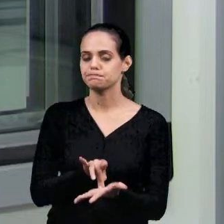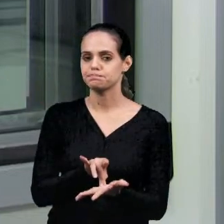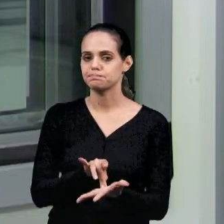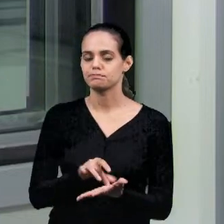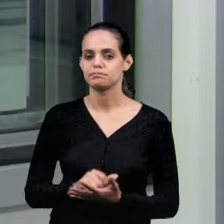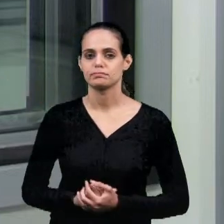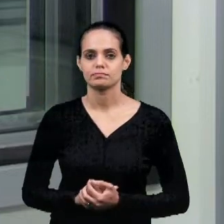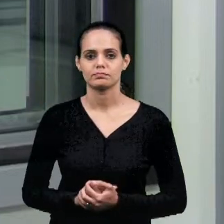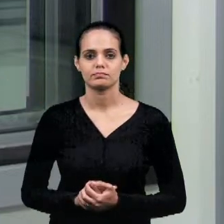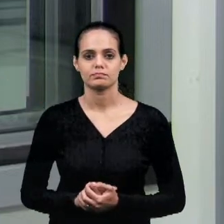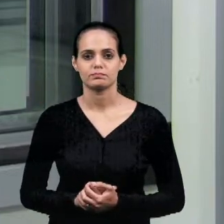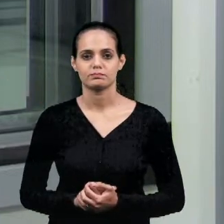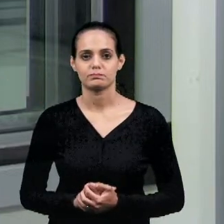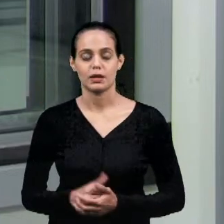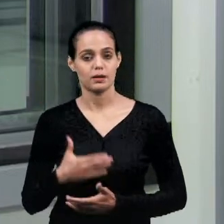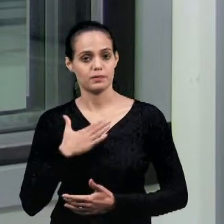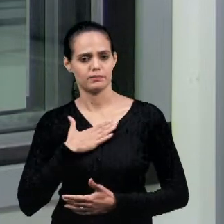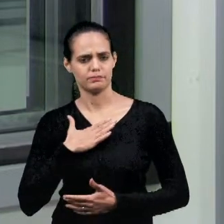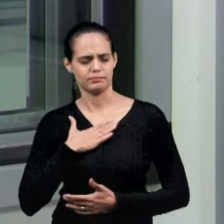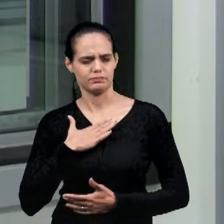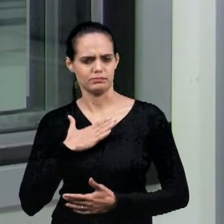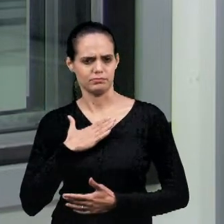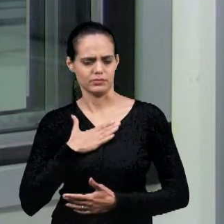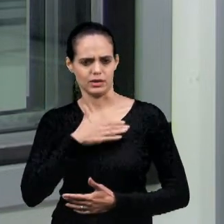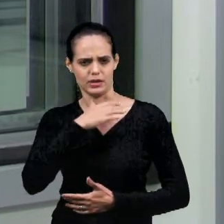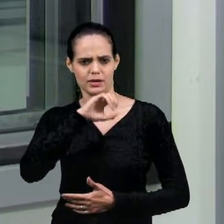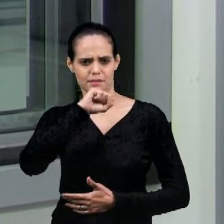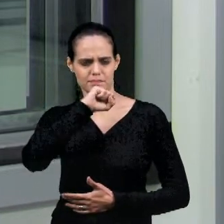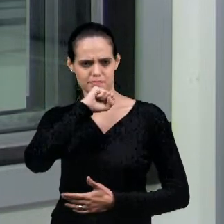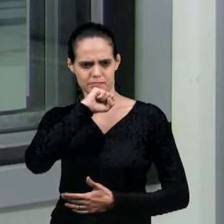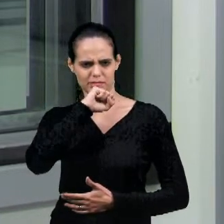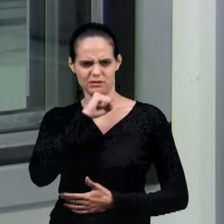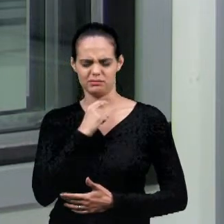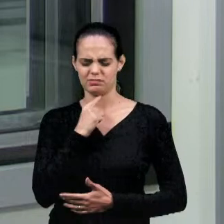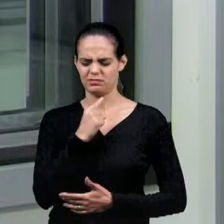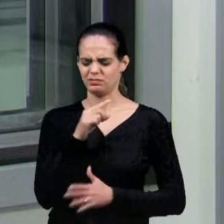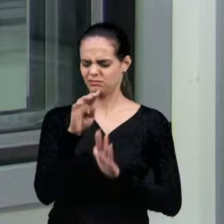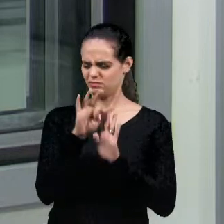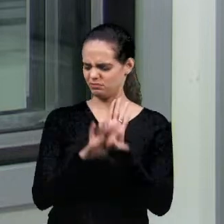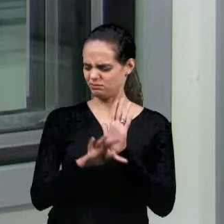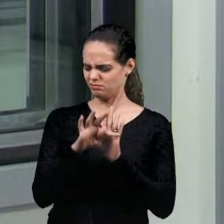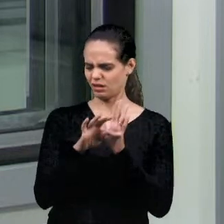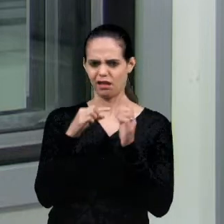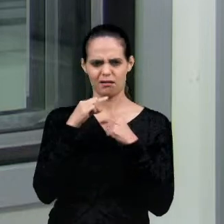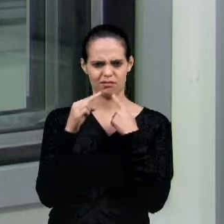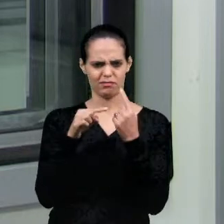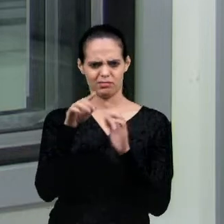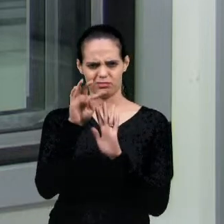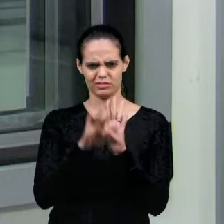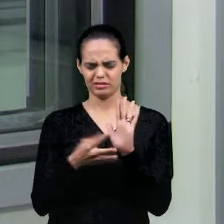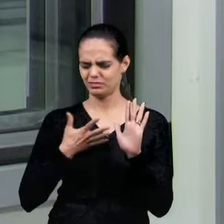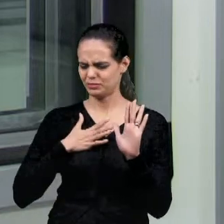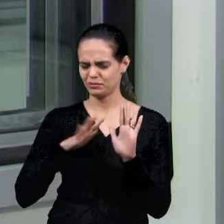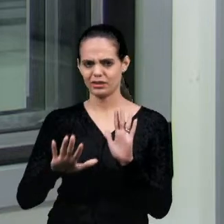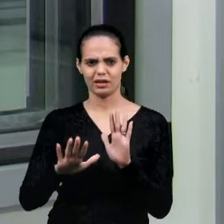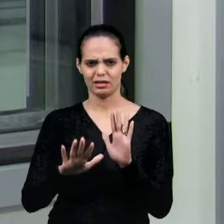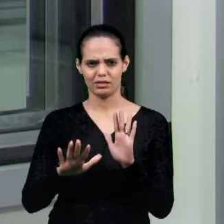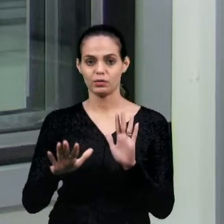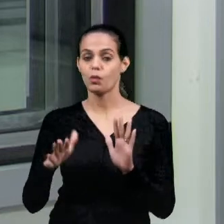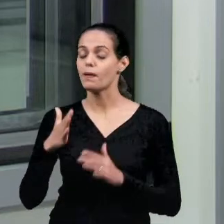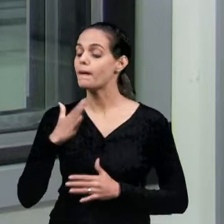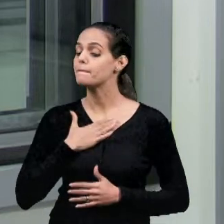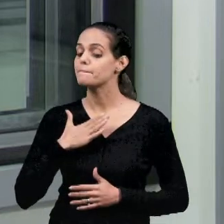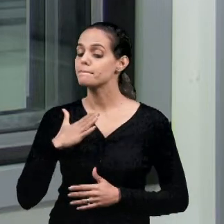E ela duvidou tanto que ele deixou uma Bíblia e deixou os textos para ela ler, que ela não quis a Bíblia dele, não. Ela comprou uma